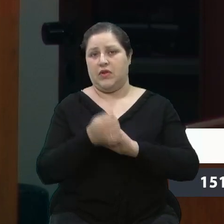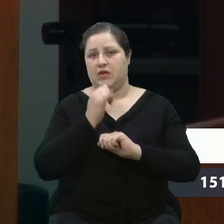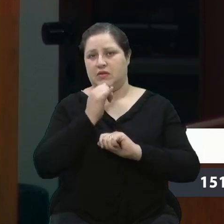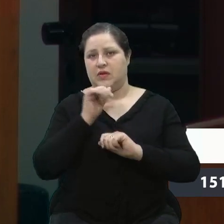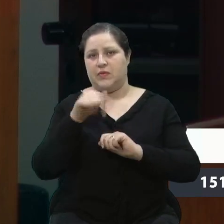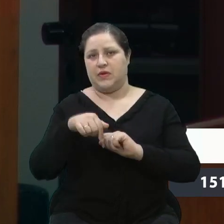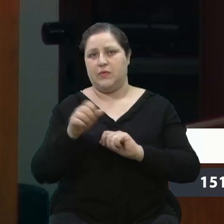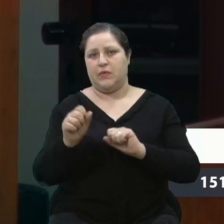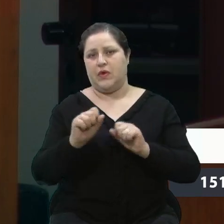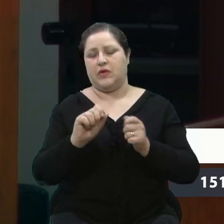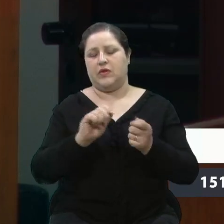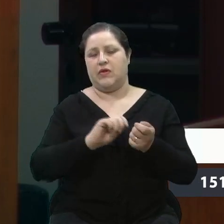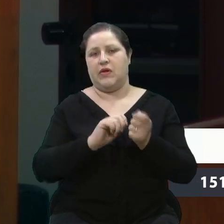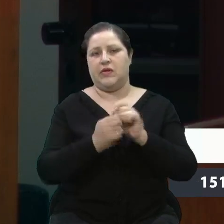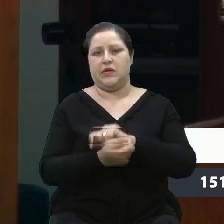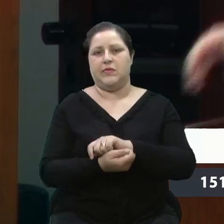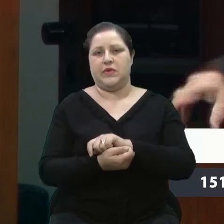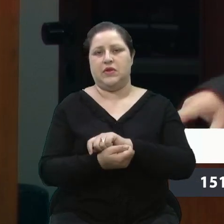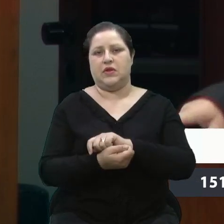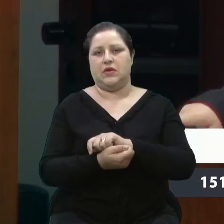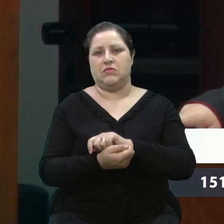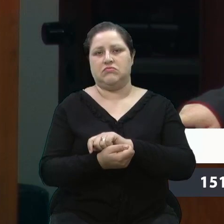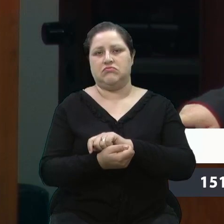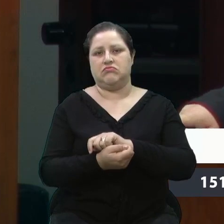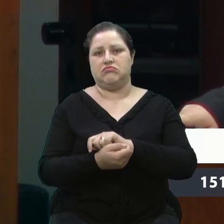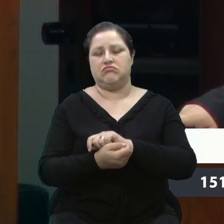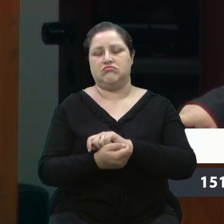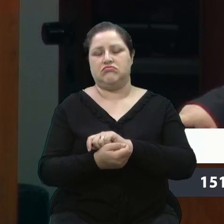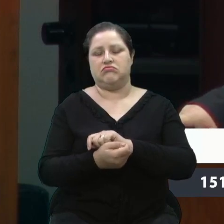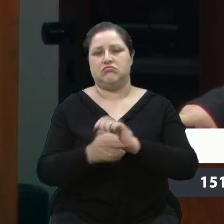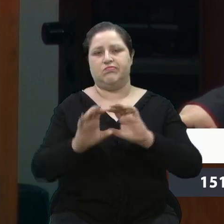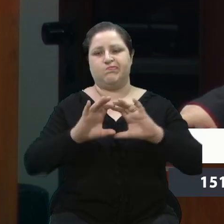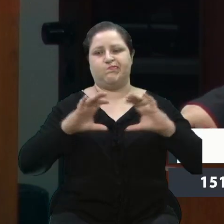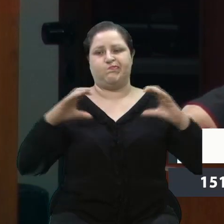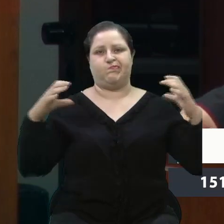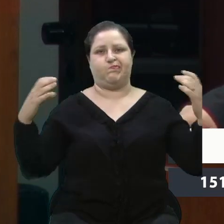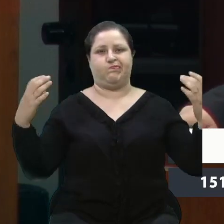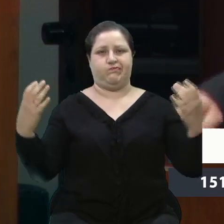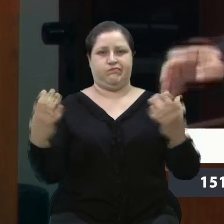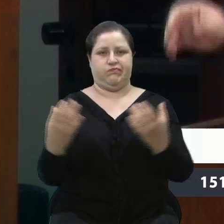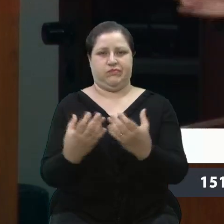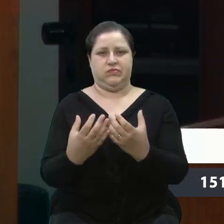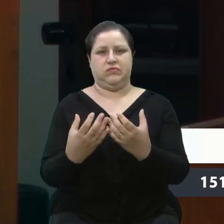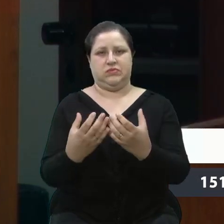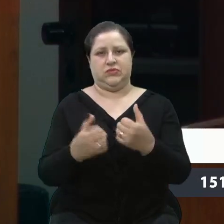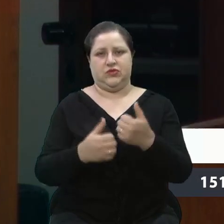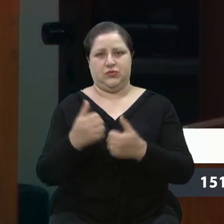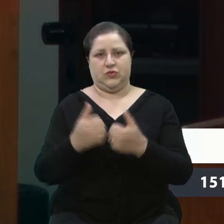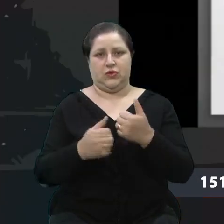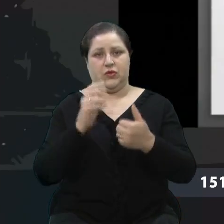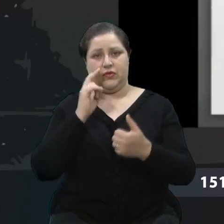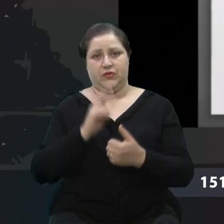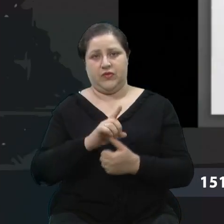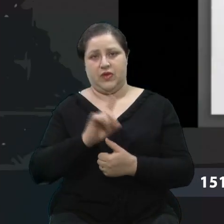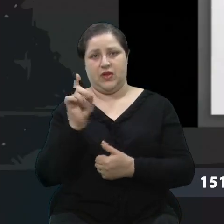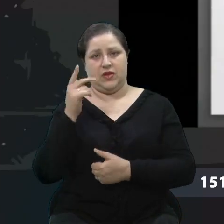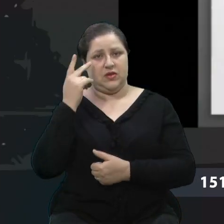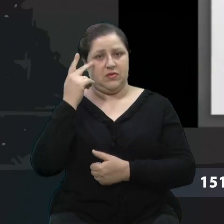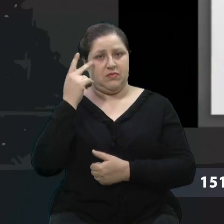em estádios, independentemente do tamanho deles, é o que eu pude acompanhar na Arena do Corinthians, lá em São